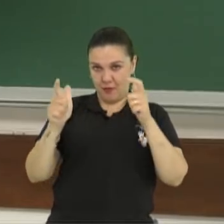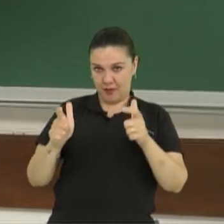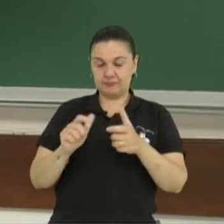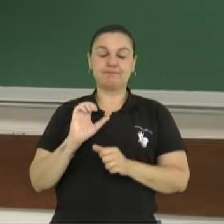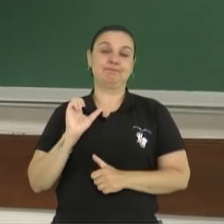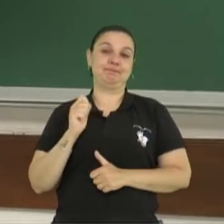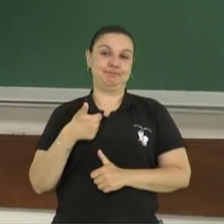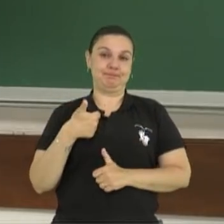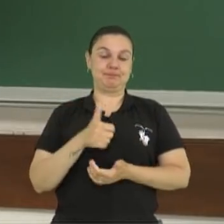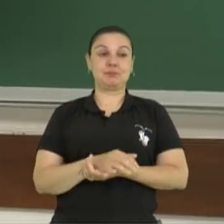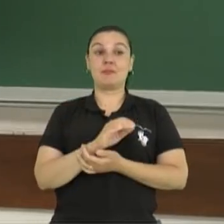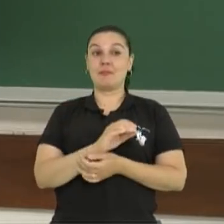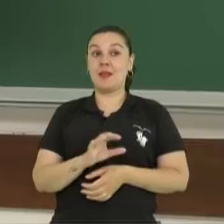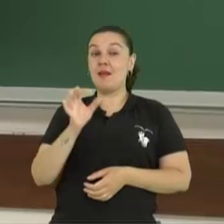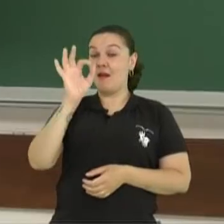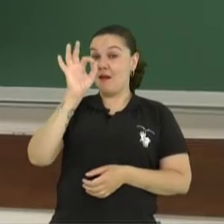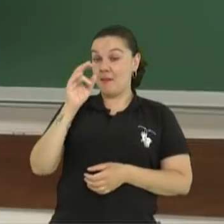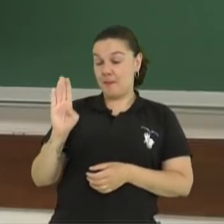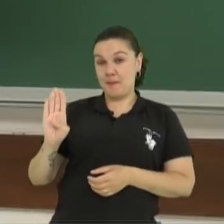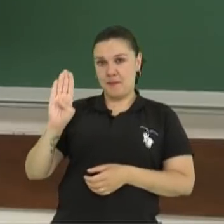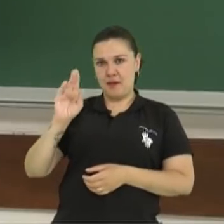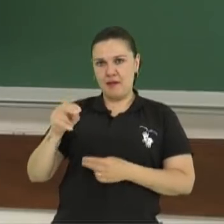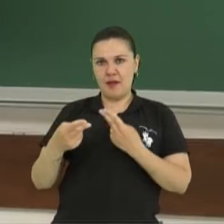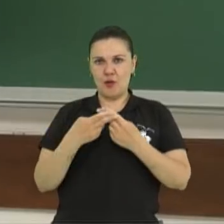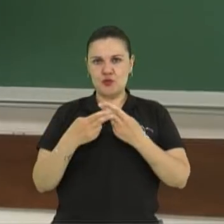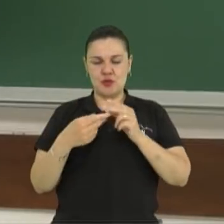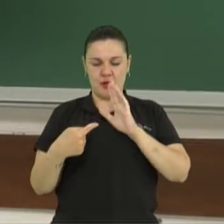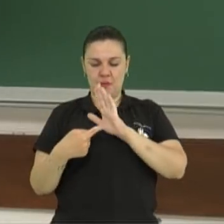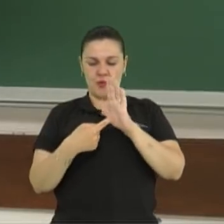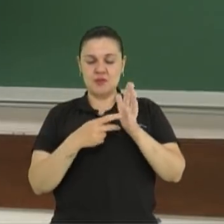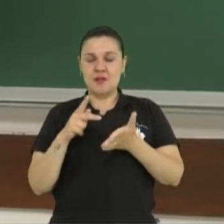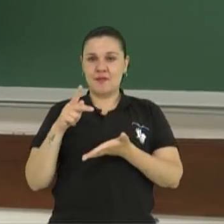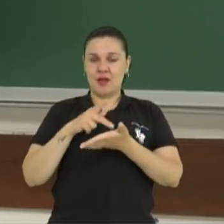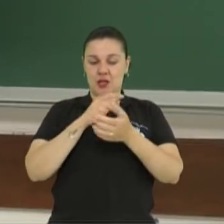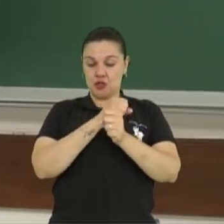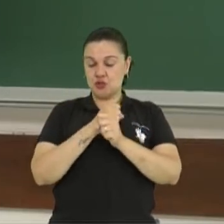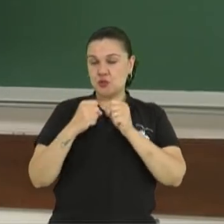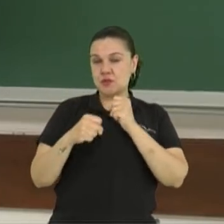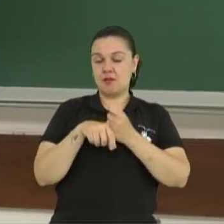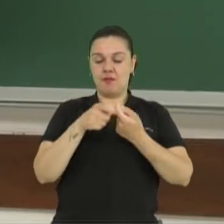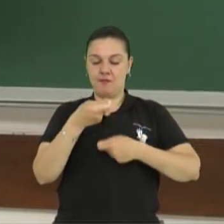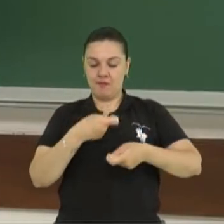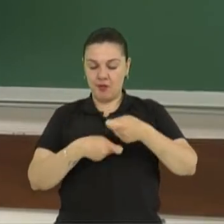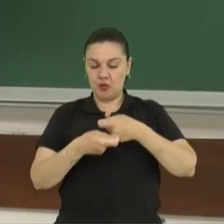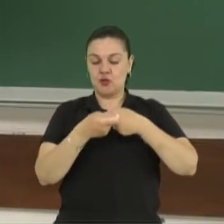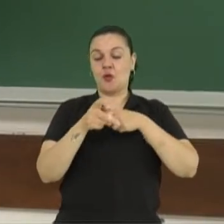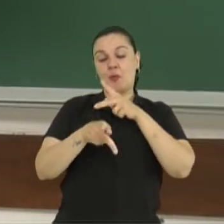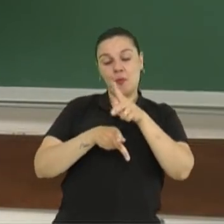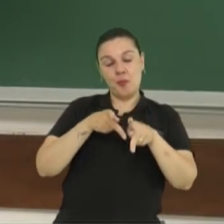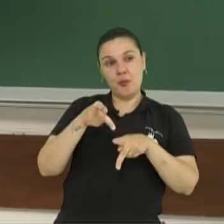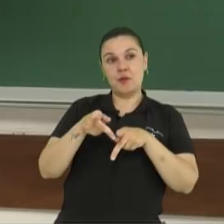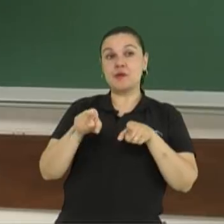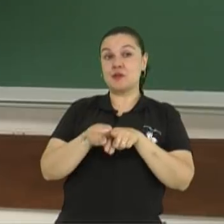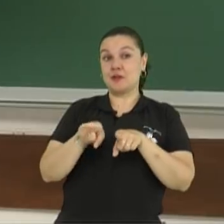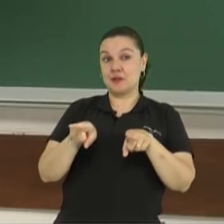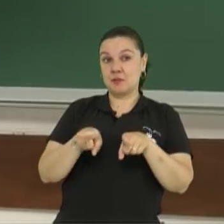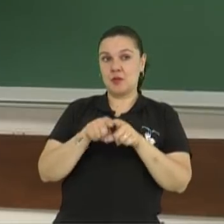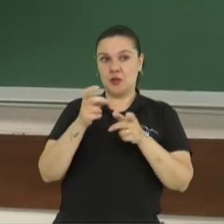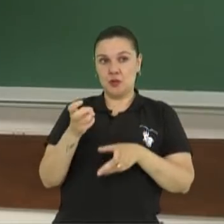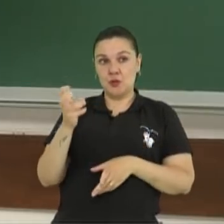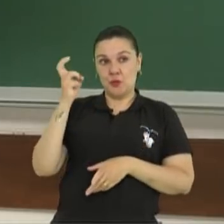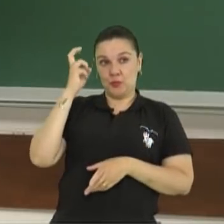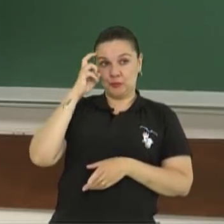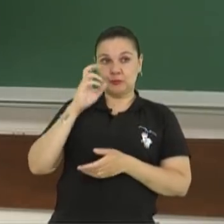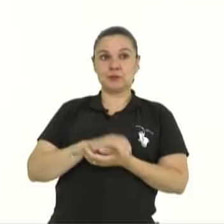espaço? Correto. É utilizada para ilustrar a realidade social, econômica, política e cultural?